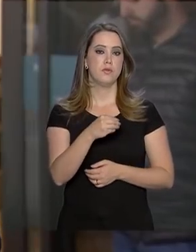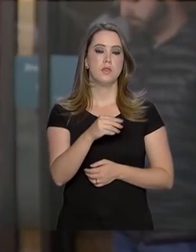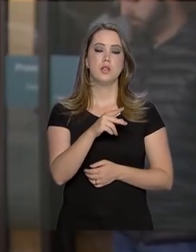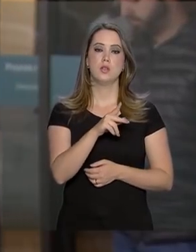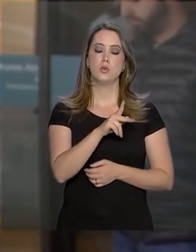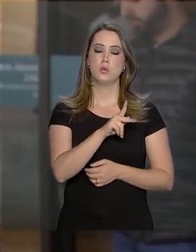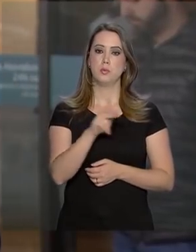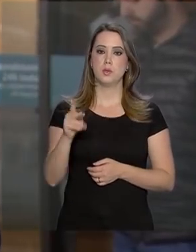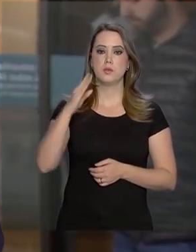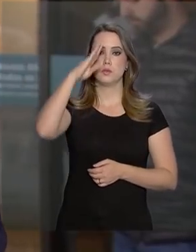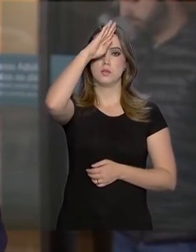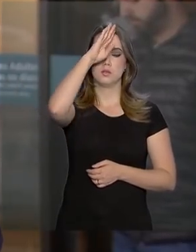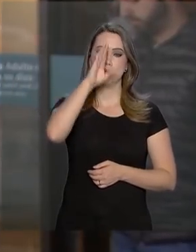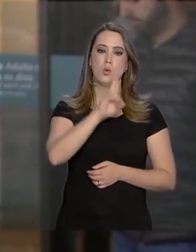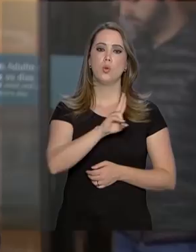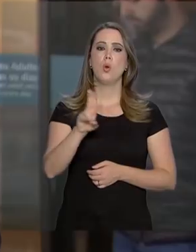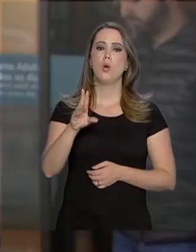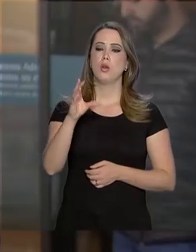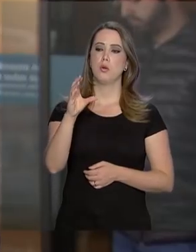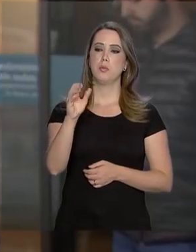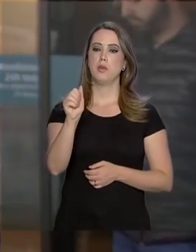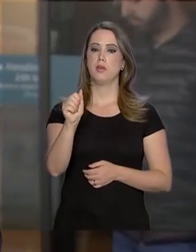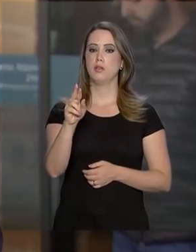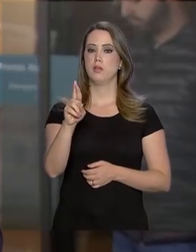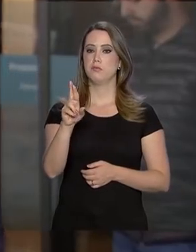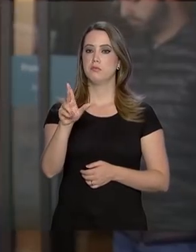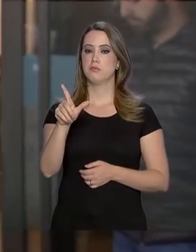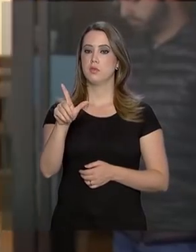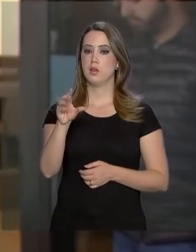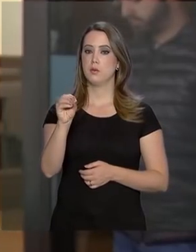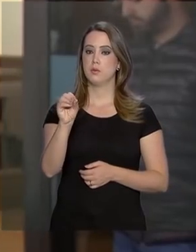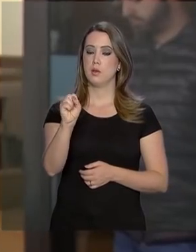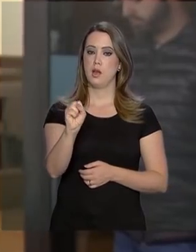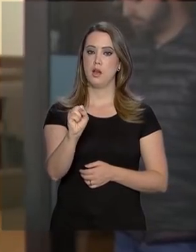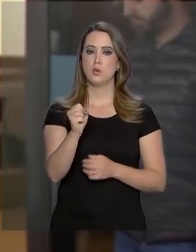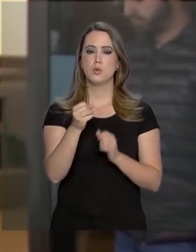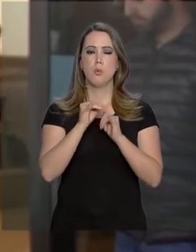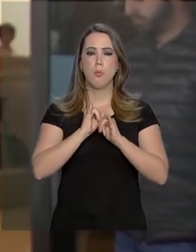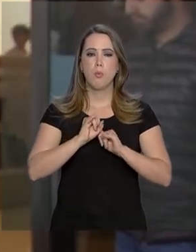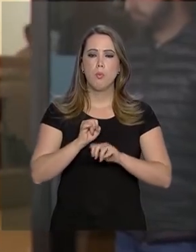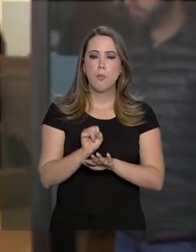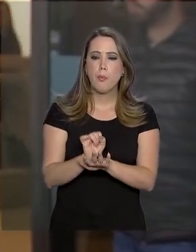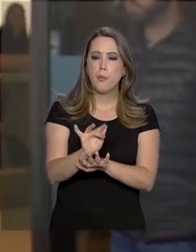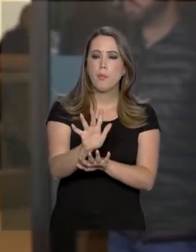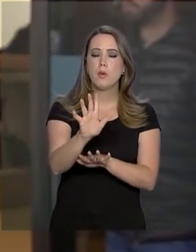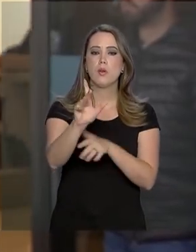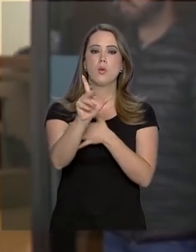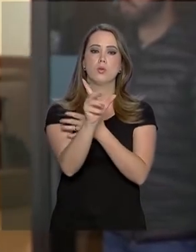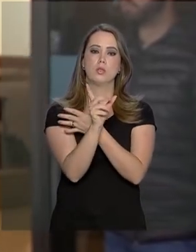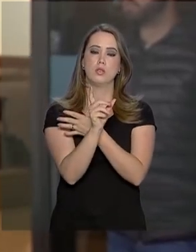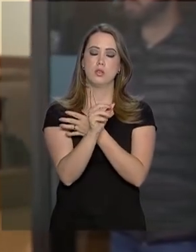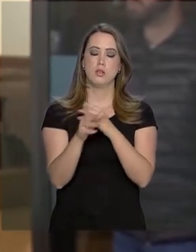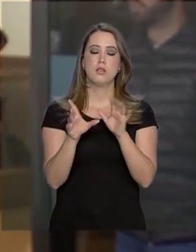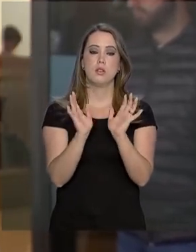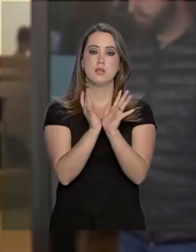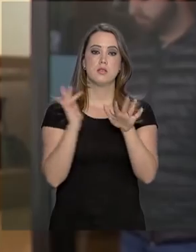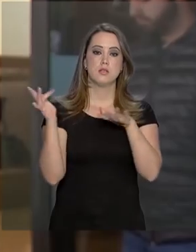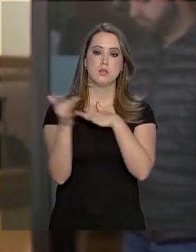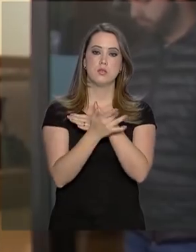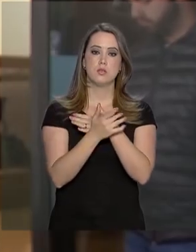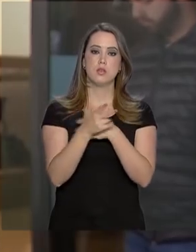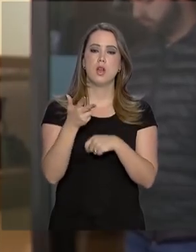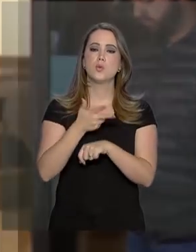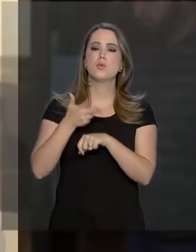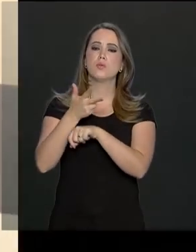Carlos que o acompanha desde o primeiro dia de internação publicou nas redes sociais um vídeo mostrando imagens do